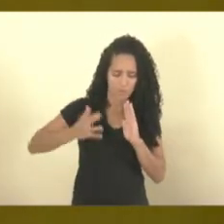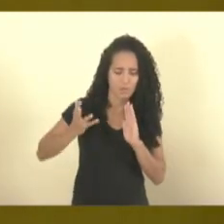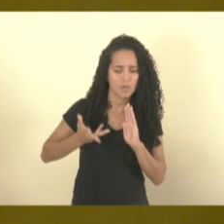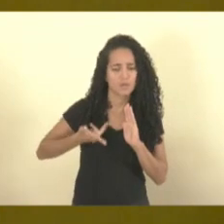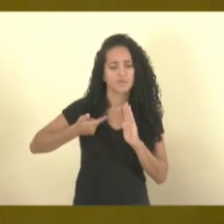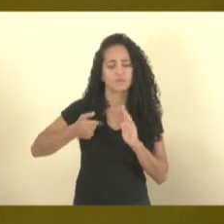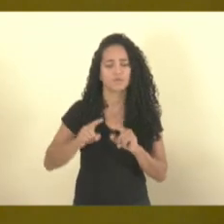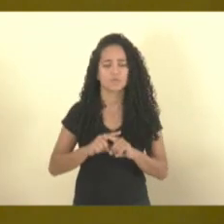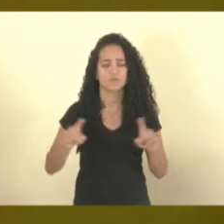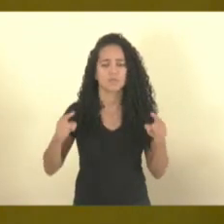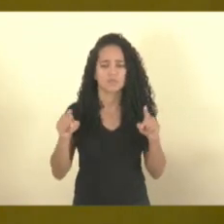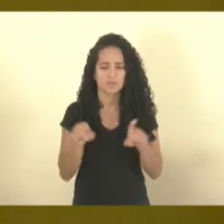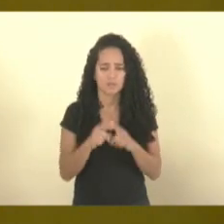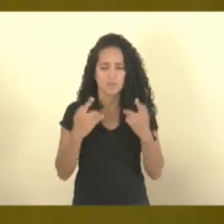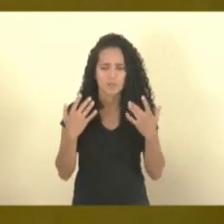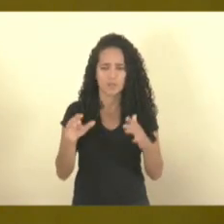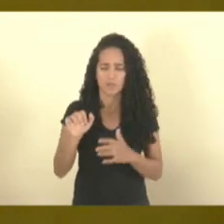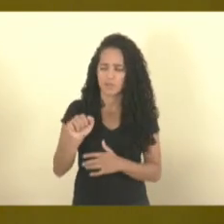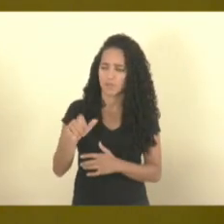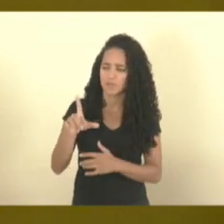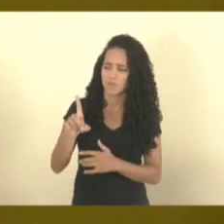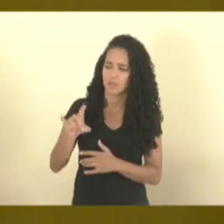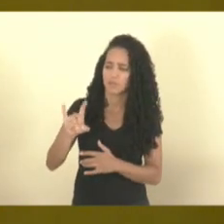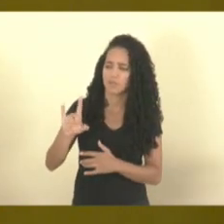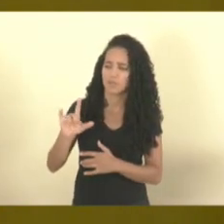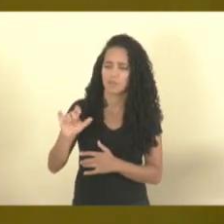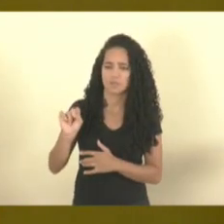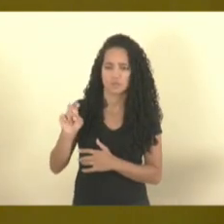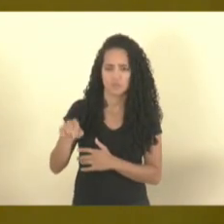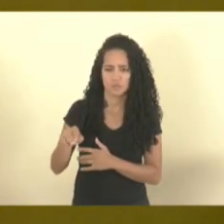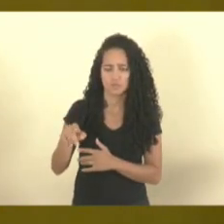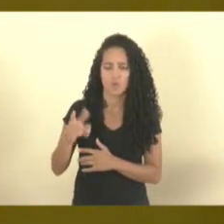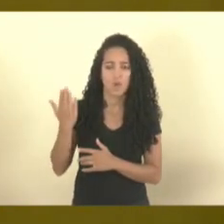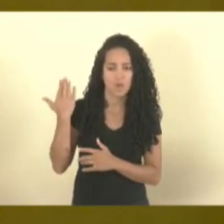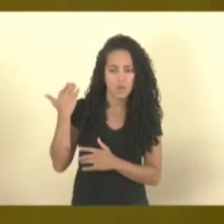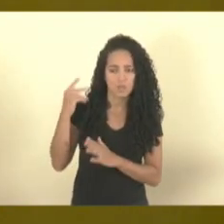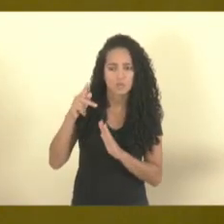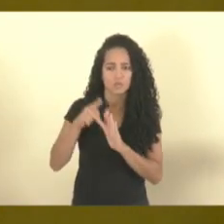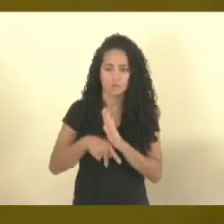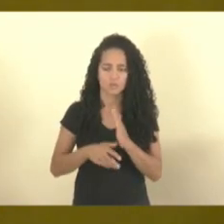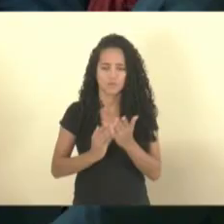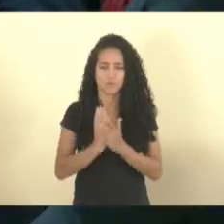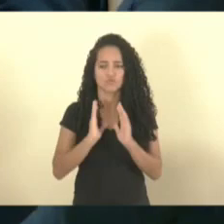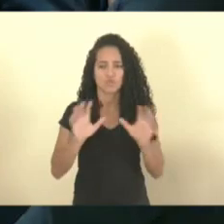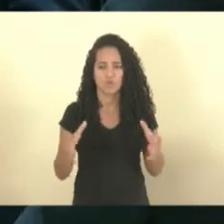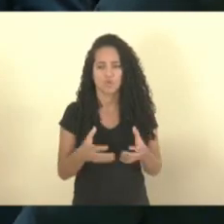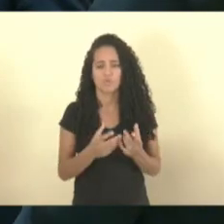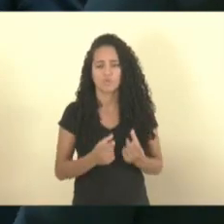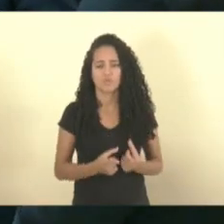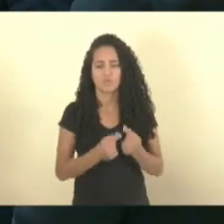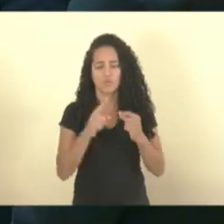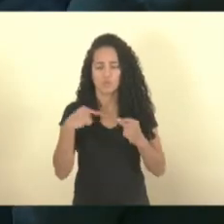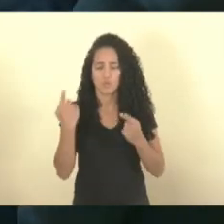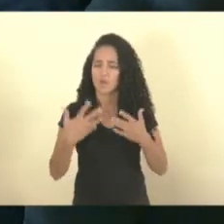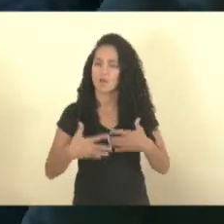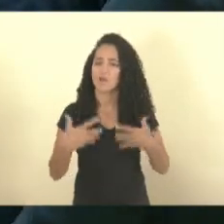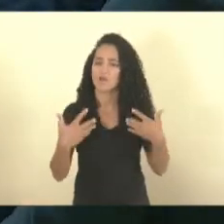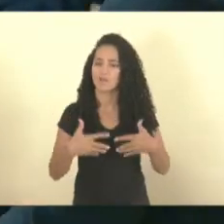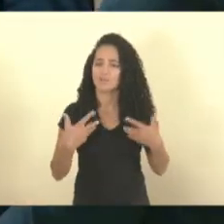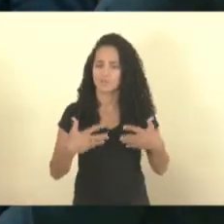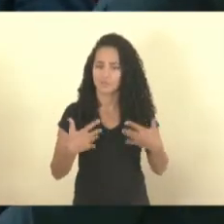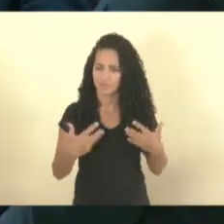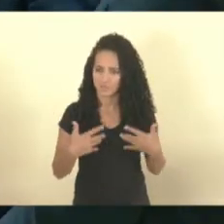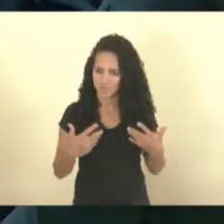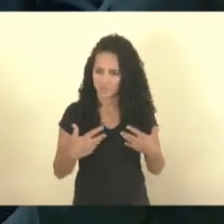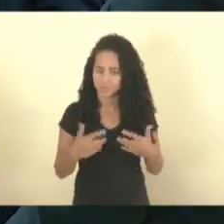mas parabenizar o deputado Adilson Espíndola. Nós aprovamos esse projeto na Comissão de Finanças, tivemos a alegria de aprovar lá.